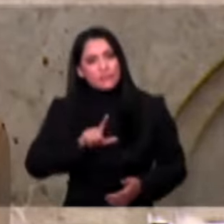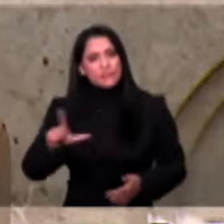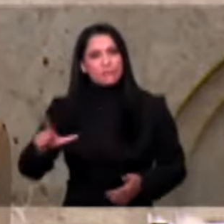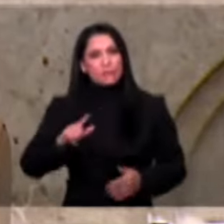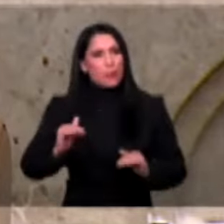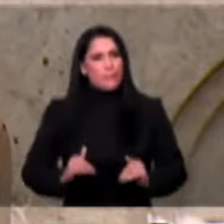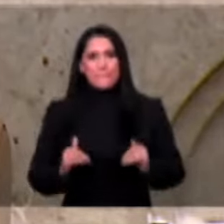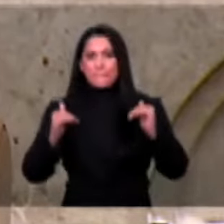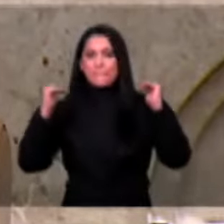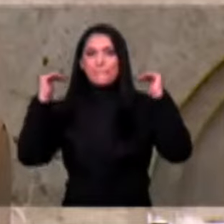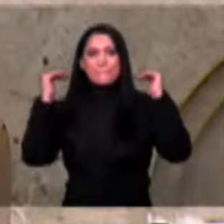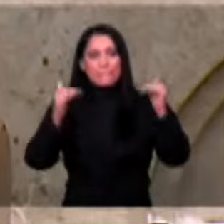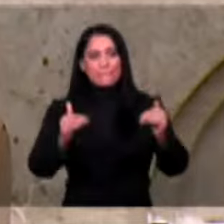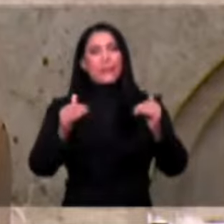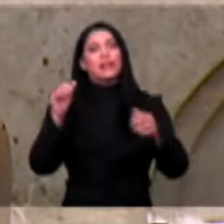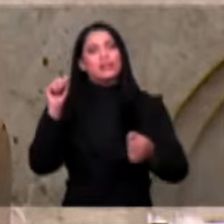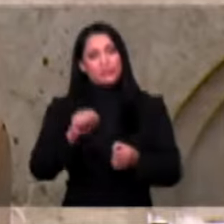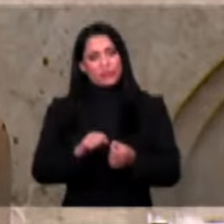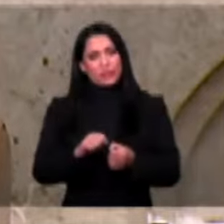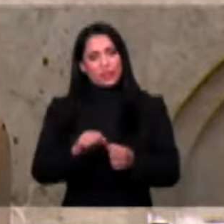hoje realizada nos trópicos.